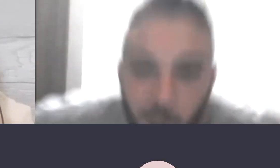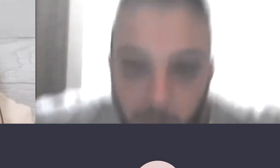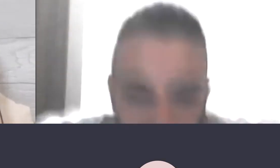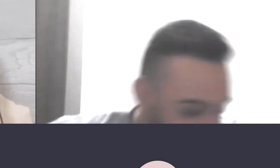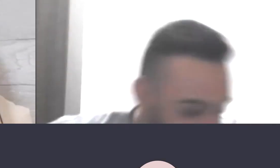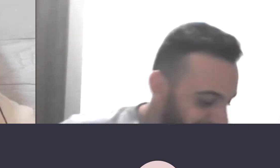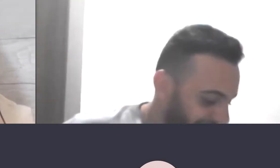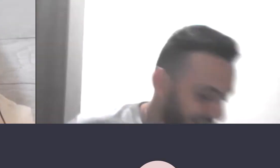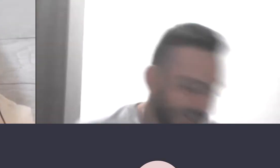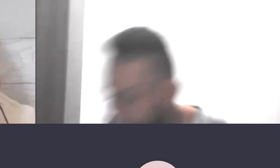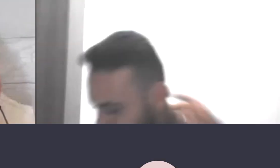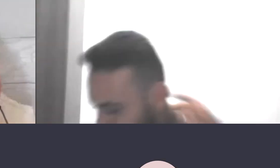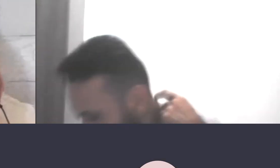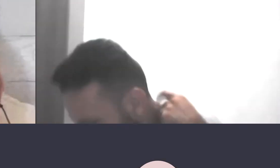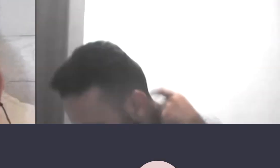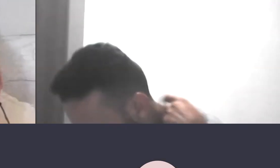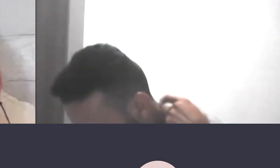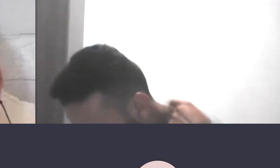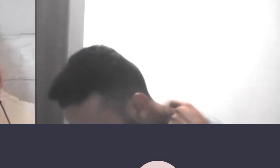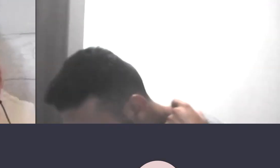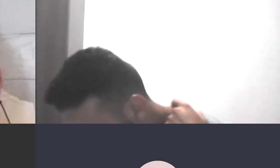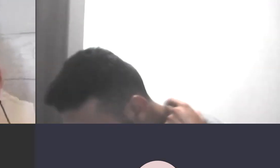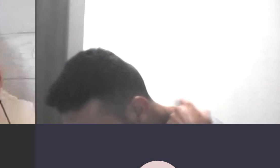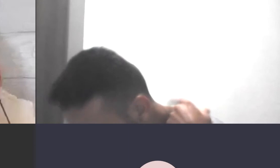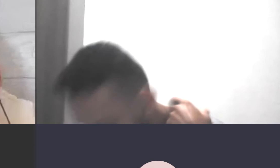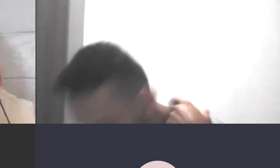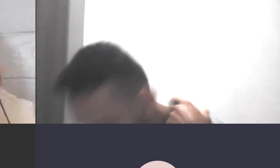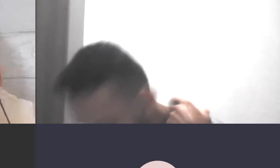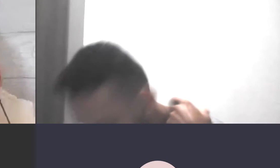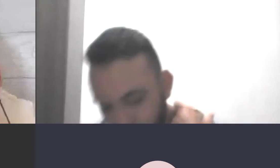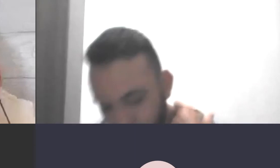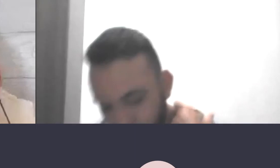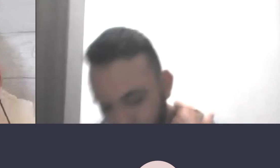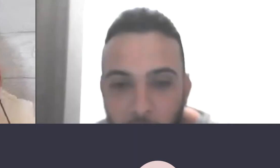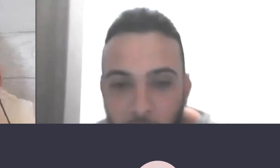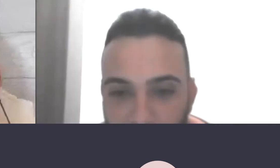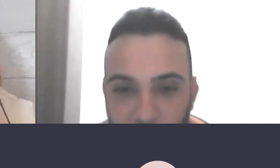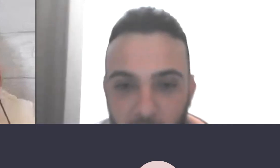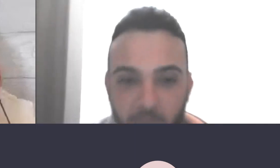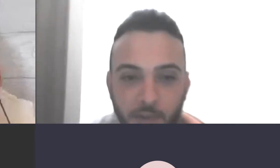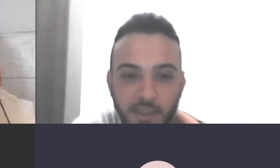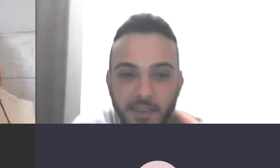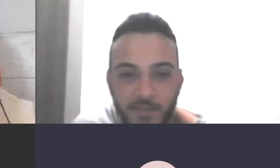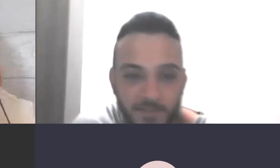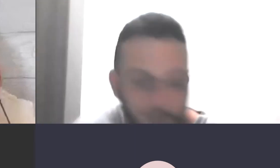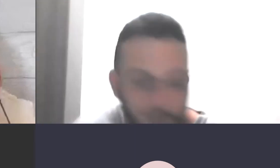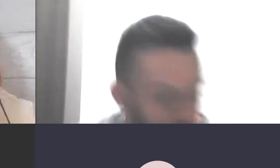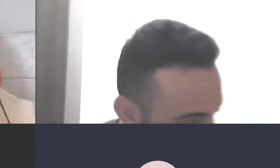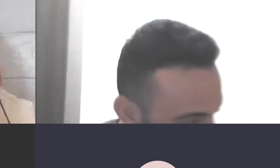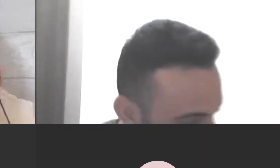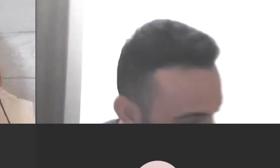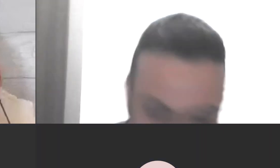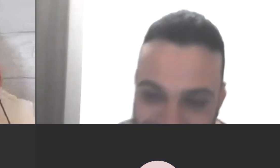você tem outros fatores também, né, que contribuem, que influenciam, né? É um para um de fora a